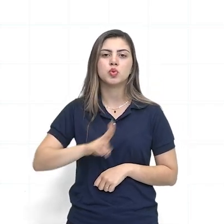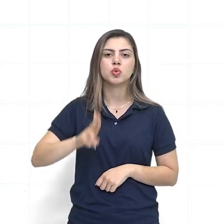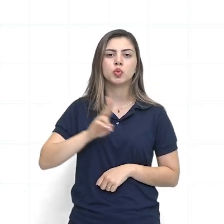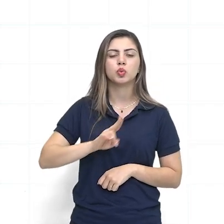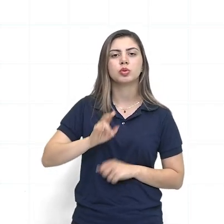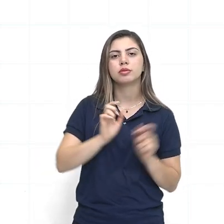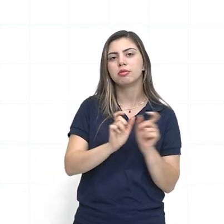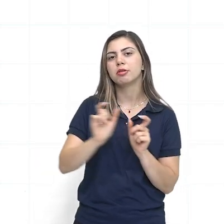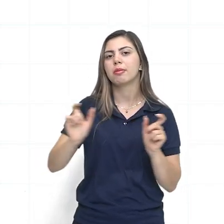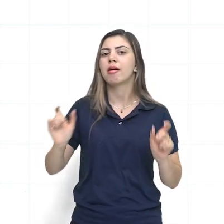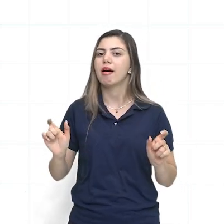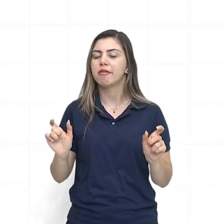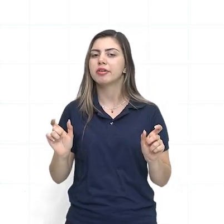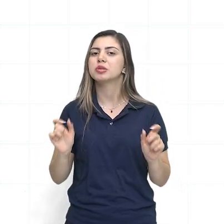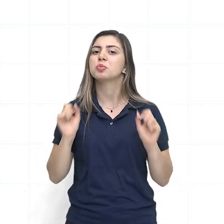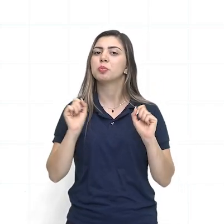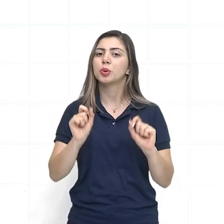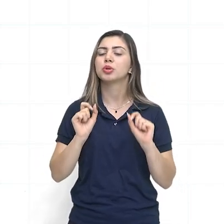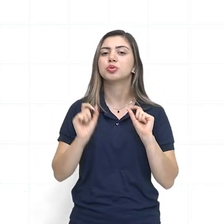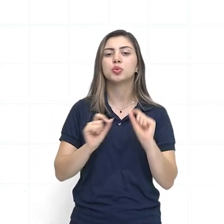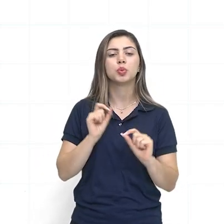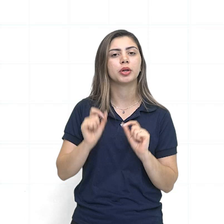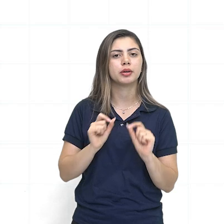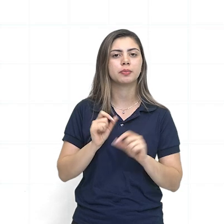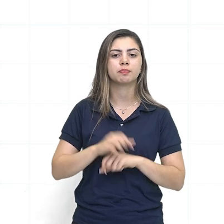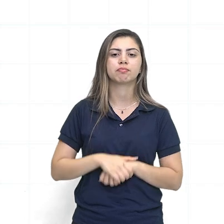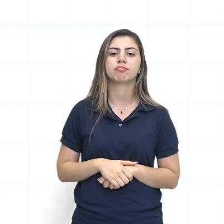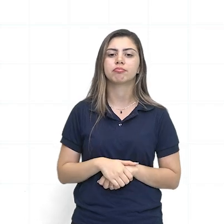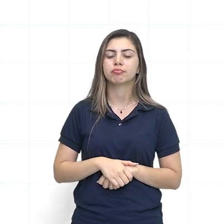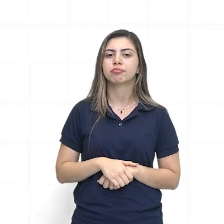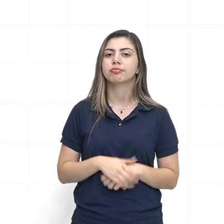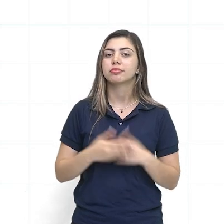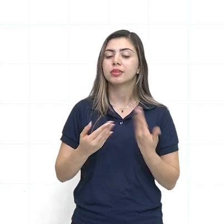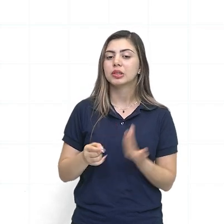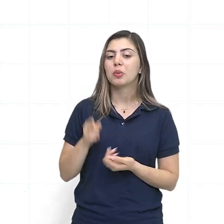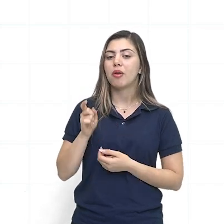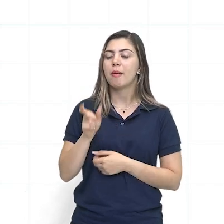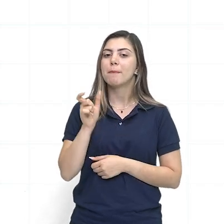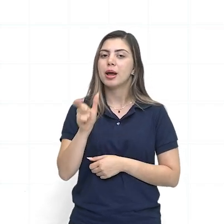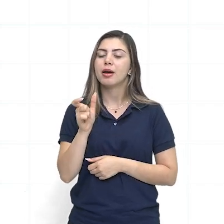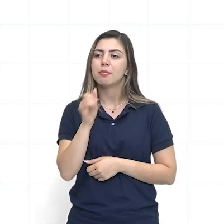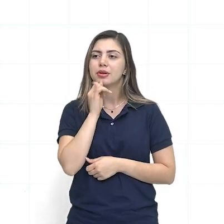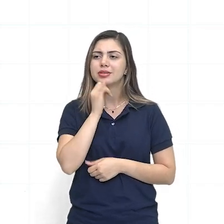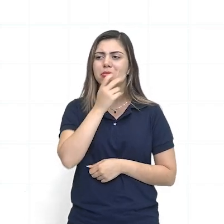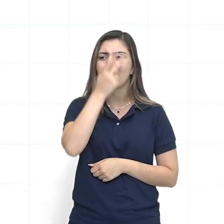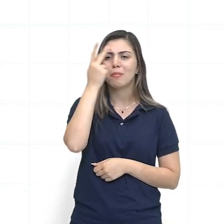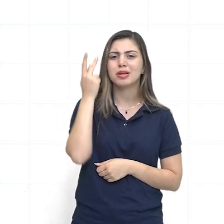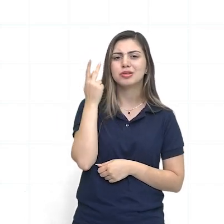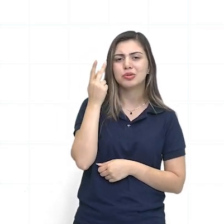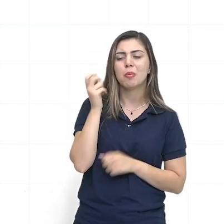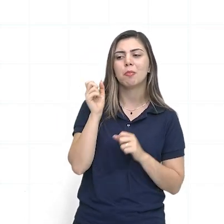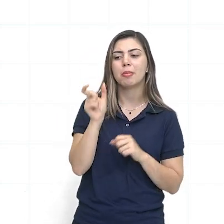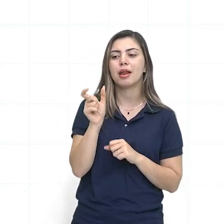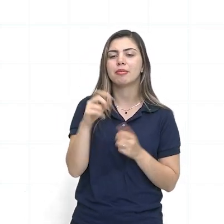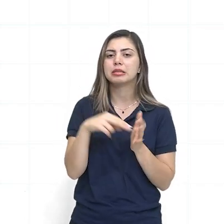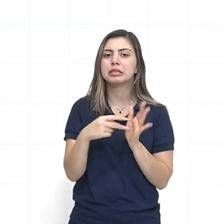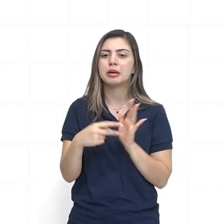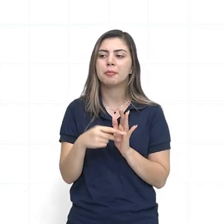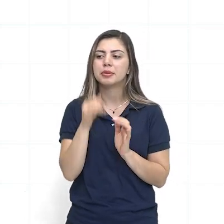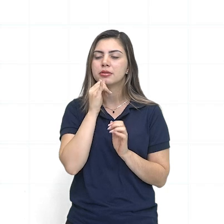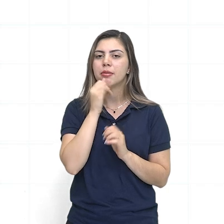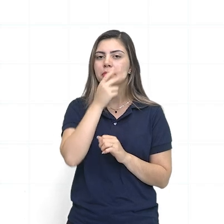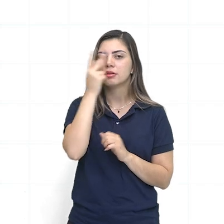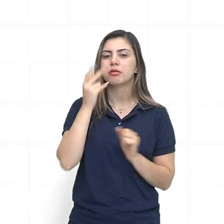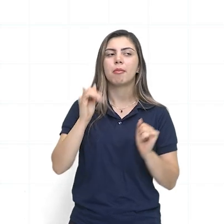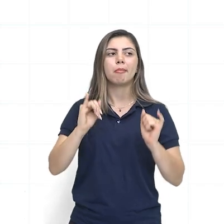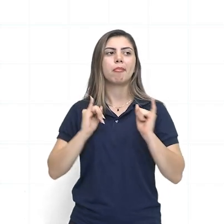vivencia, nós podemos dar esse sentido, né? De que alguém que não faz nada, que fica ali parado muito tempo,